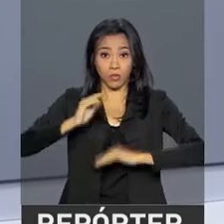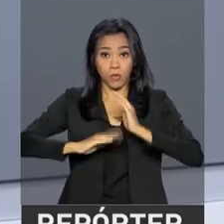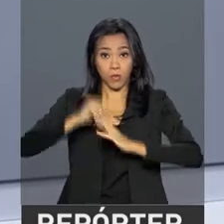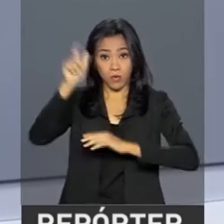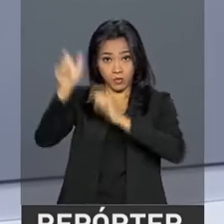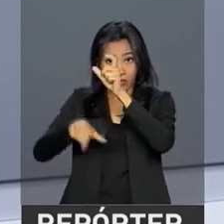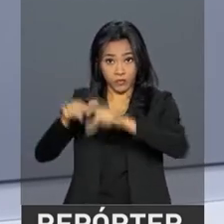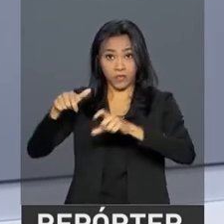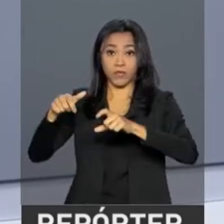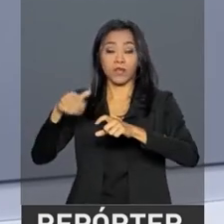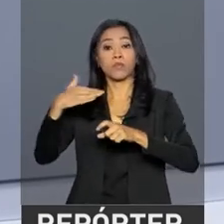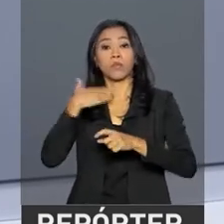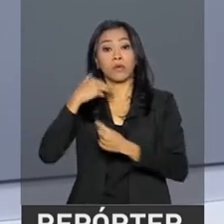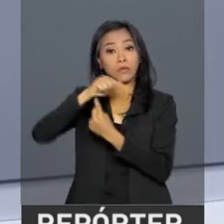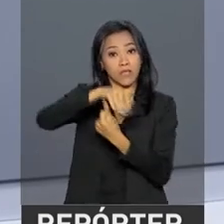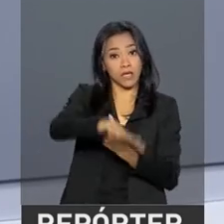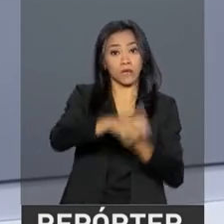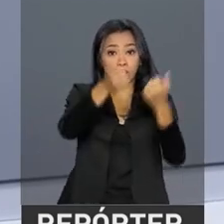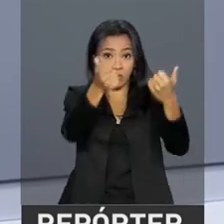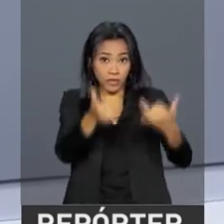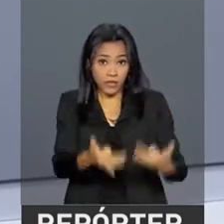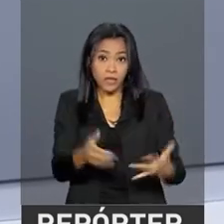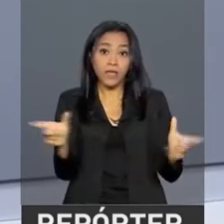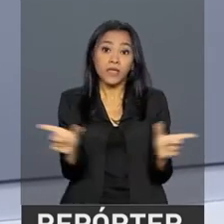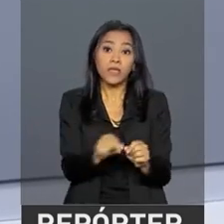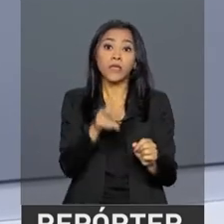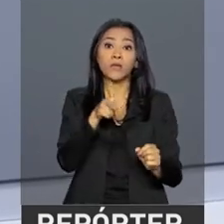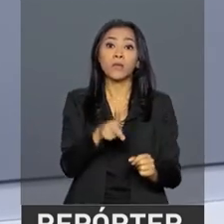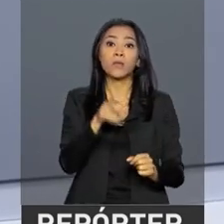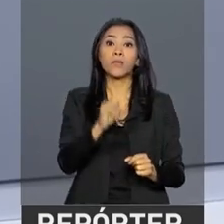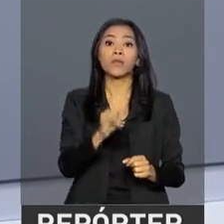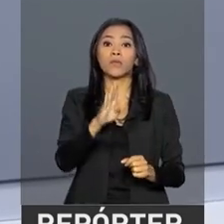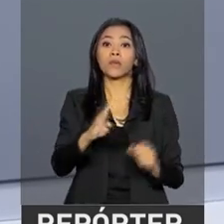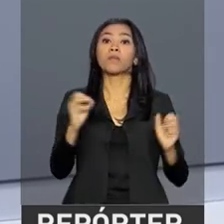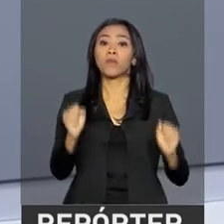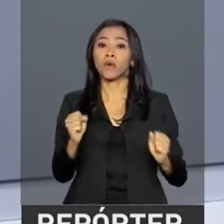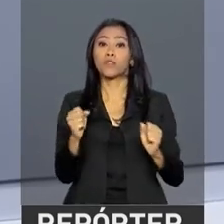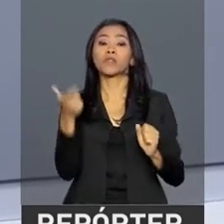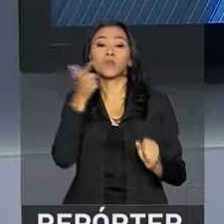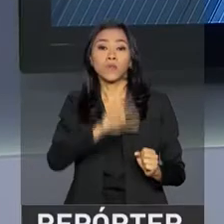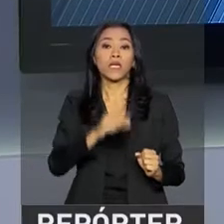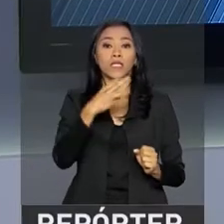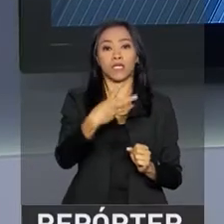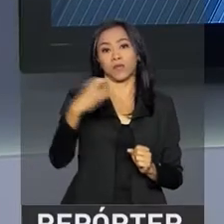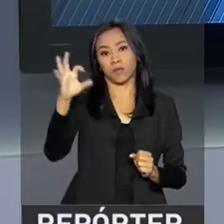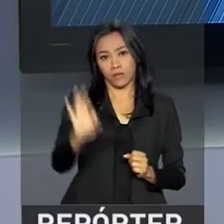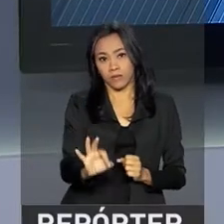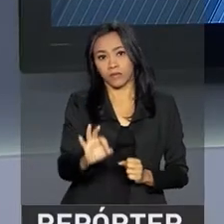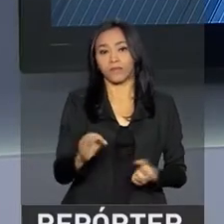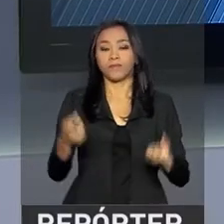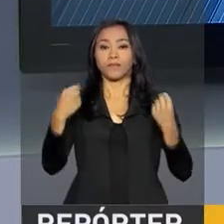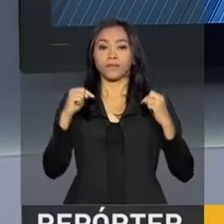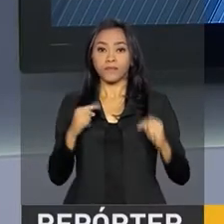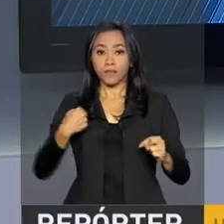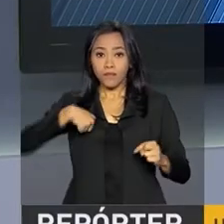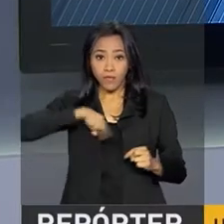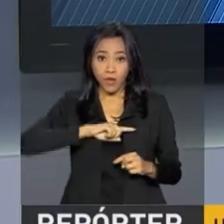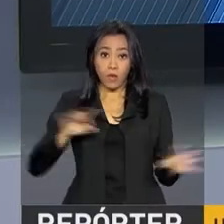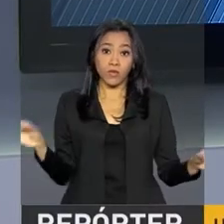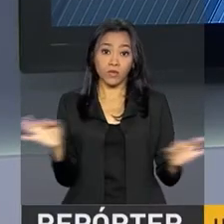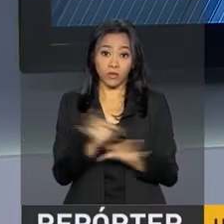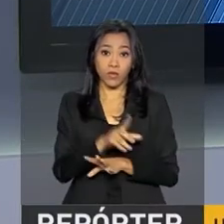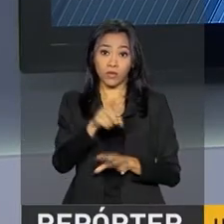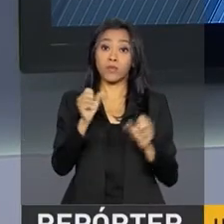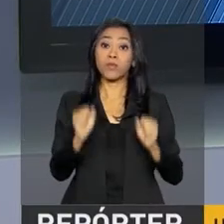apontam que o crescimento do produto interno bruto pode chegar a 3% nós ficamos por aqui você pode ver as